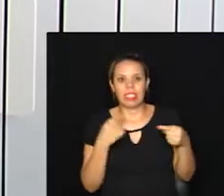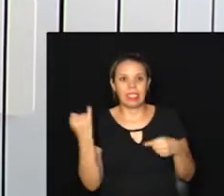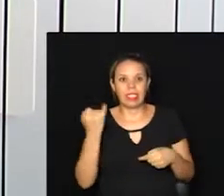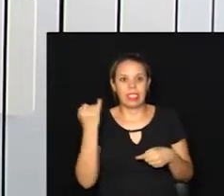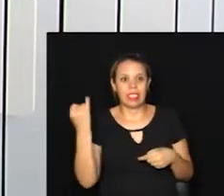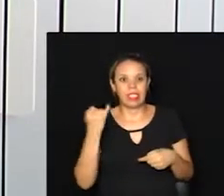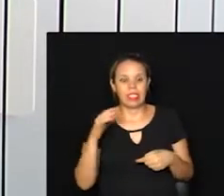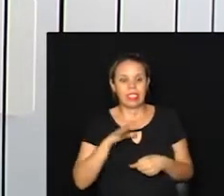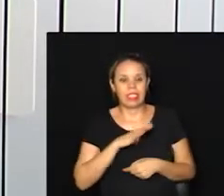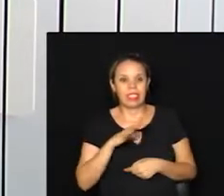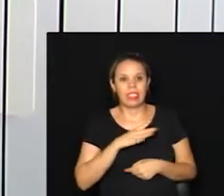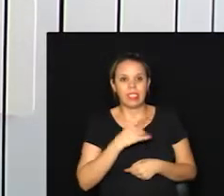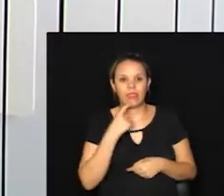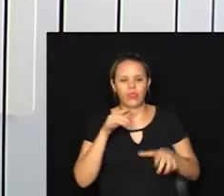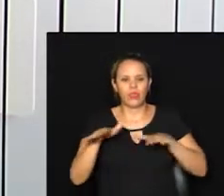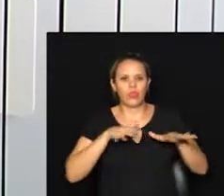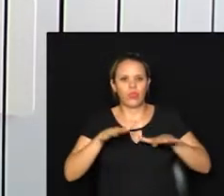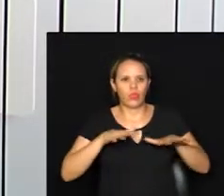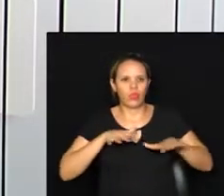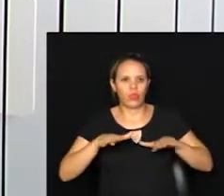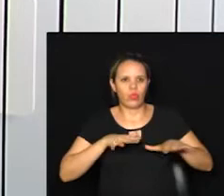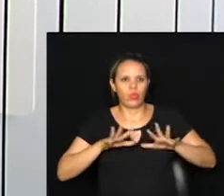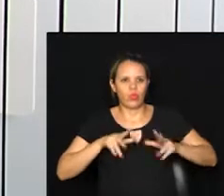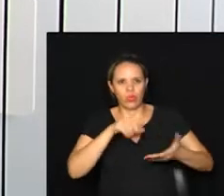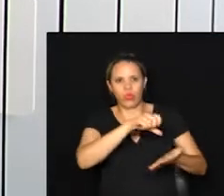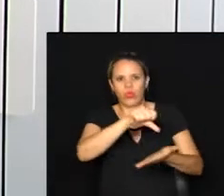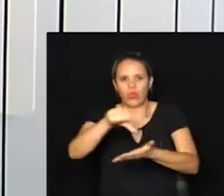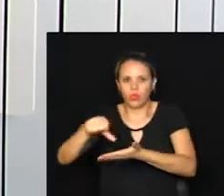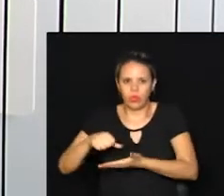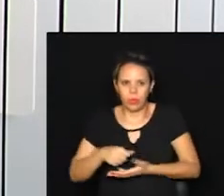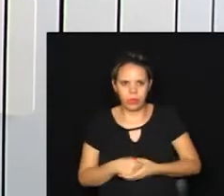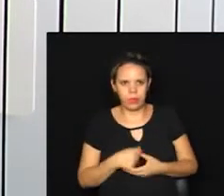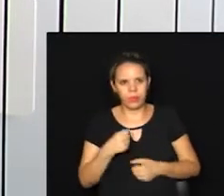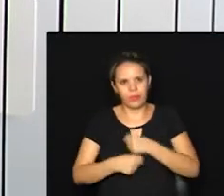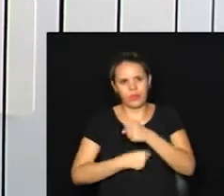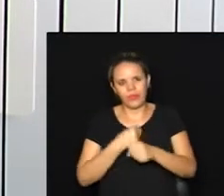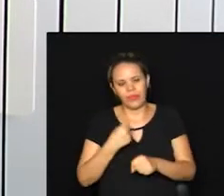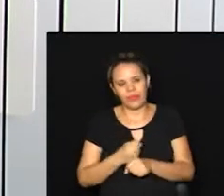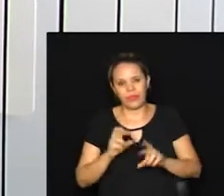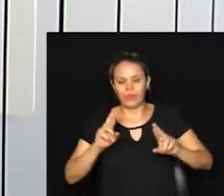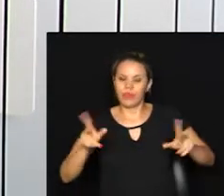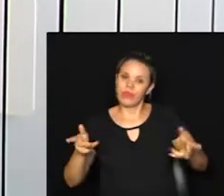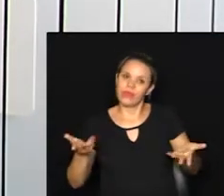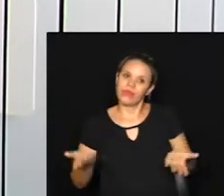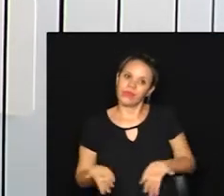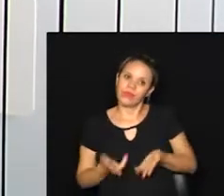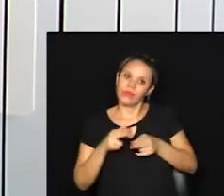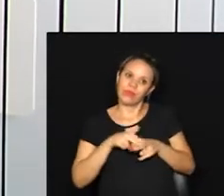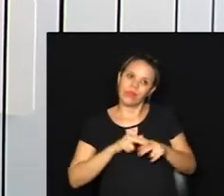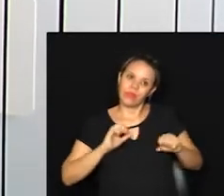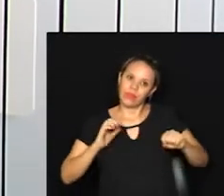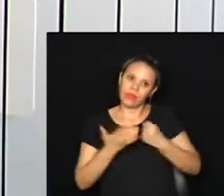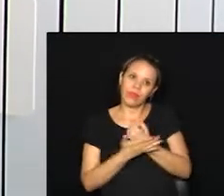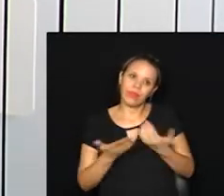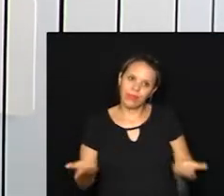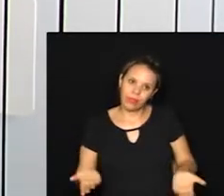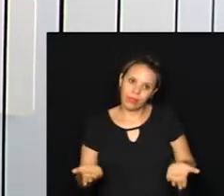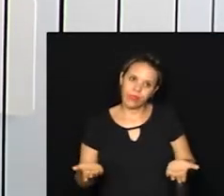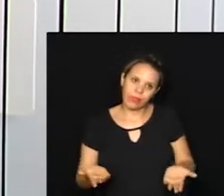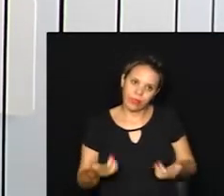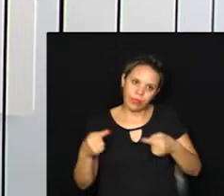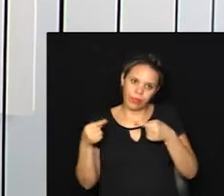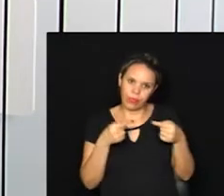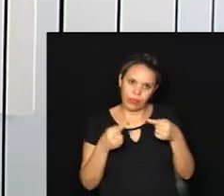importante para a cidade, que movimenta todos os setores. Este ano, de uma forma diferente, por conta da pandemia. O